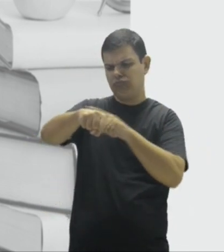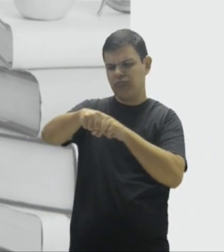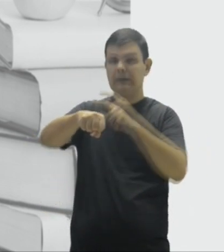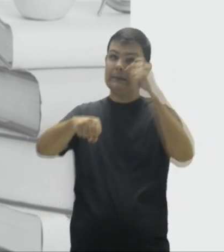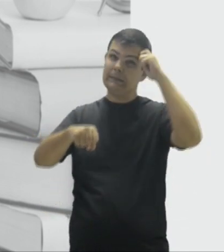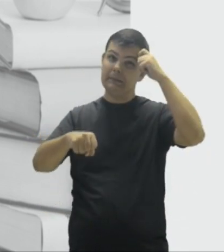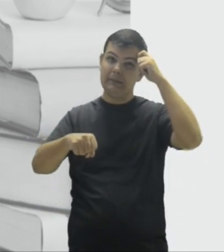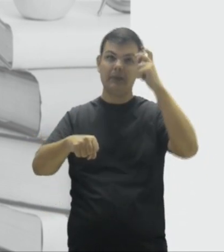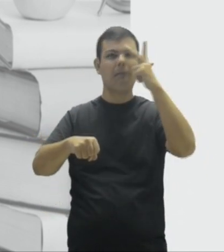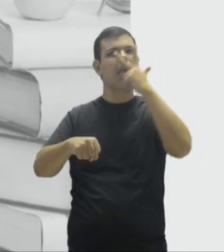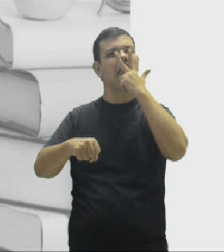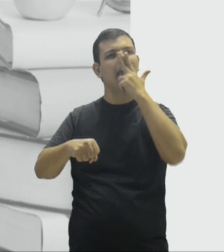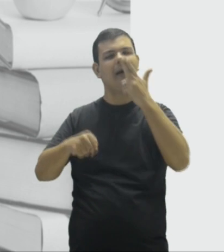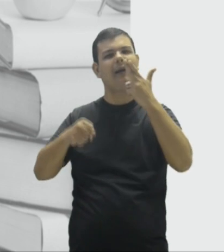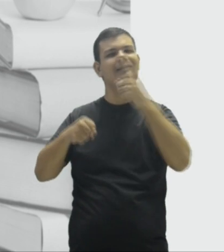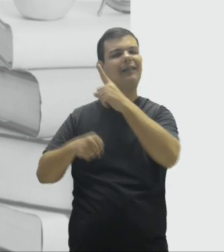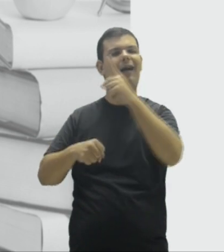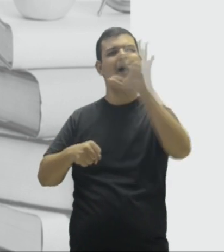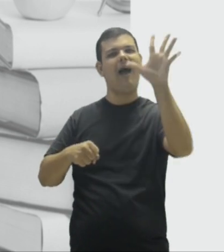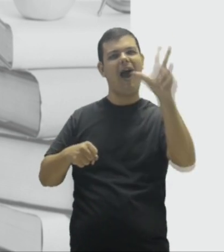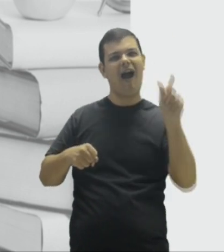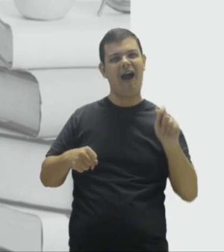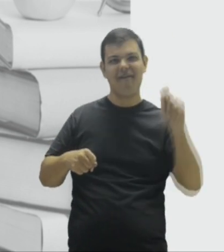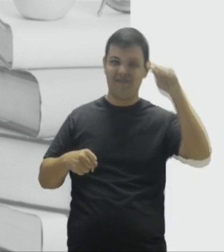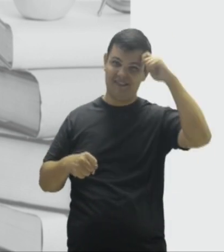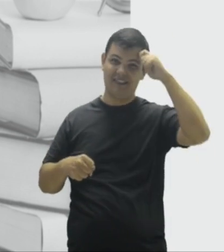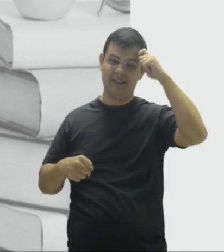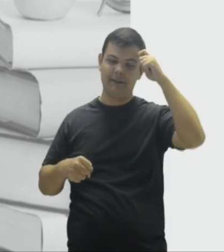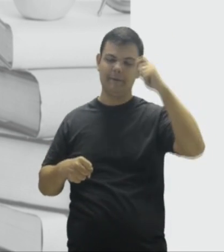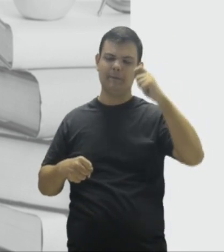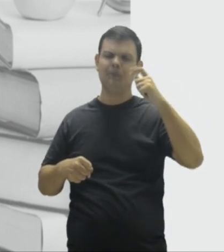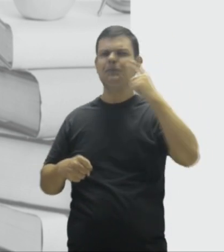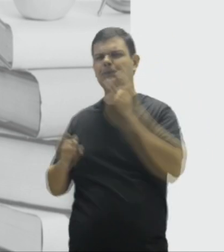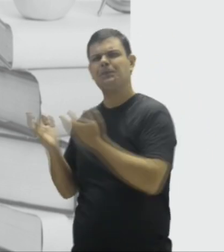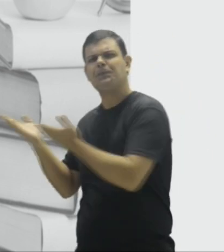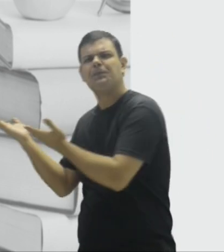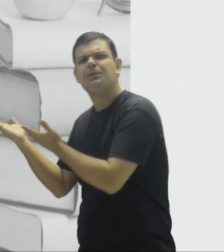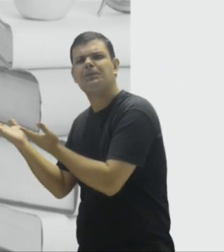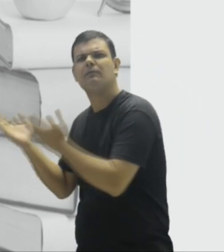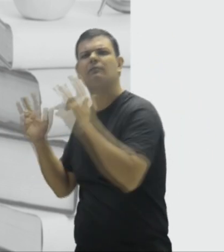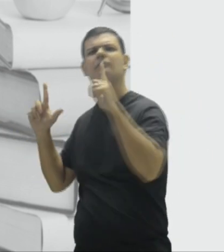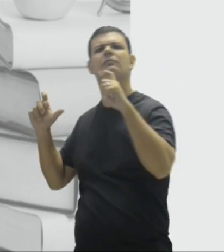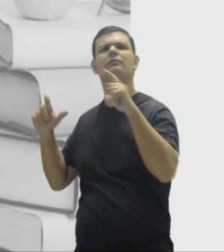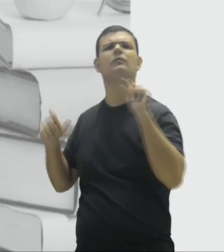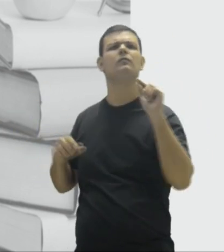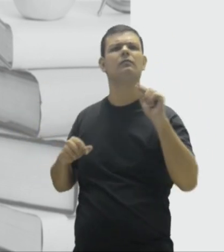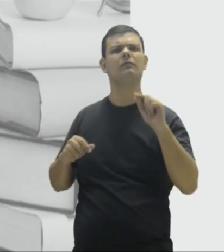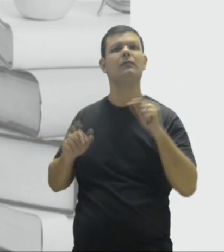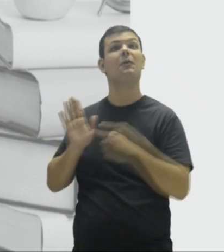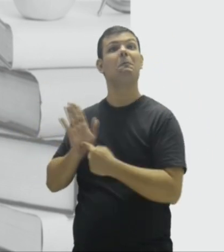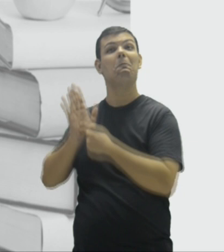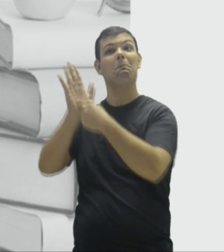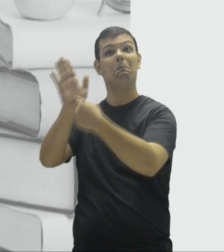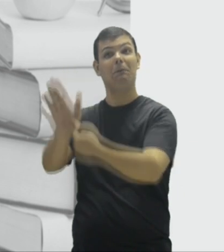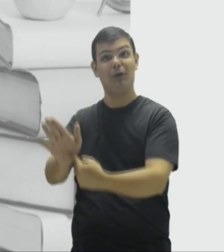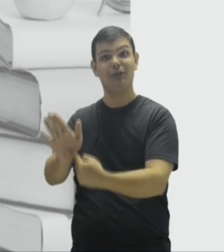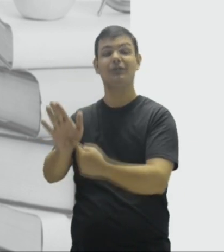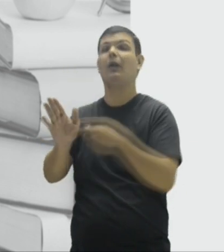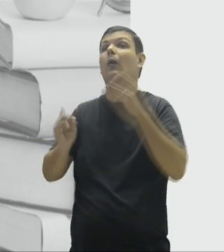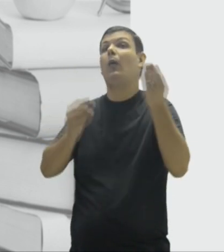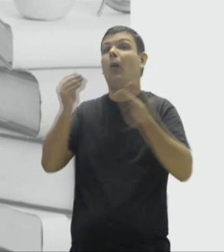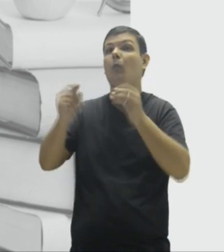forte. Então, você observar ao seu redor, olha essa imagem aí. Essa imagem dá um exemplo de como é